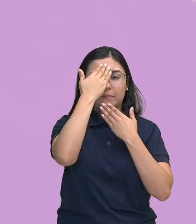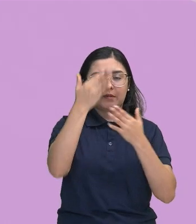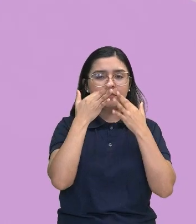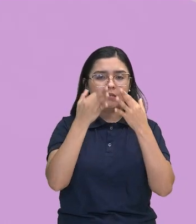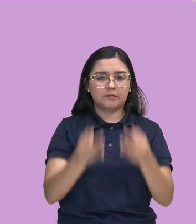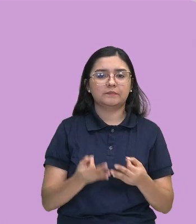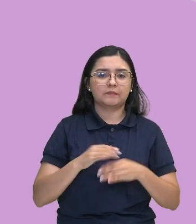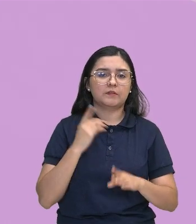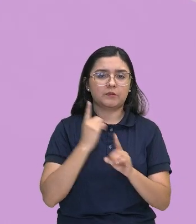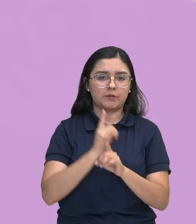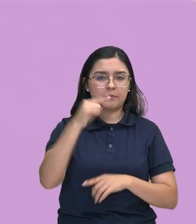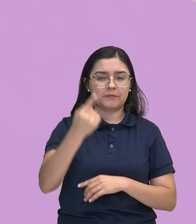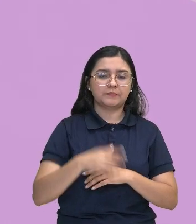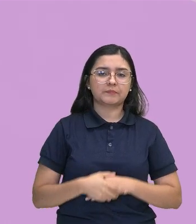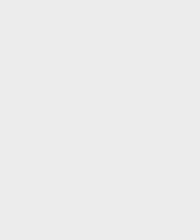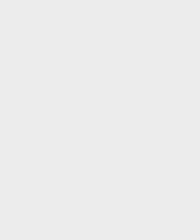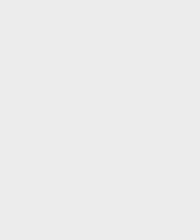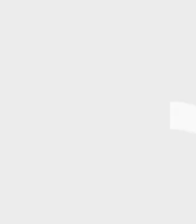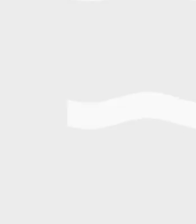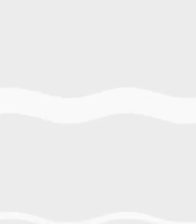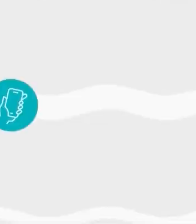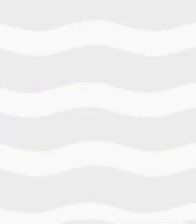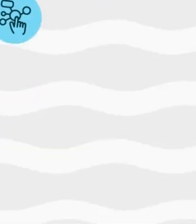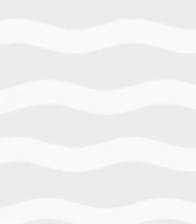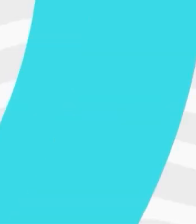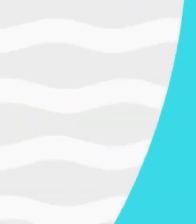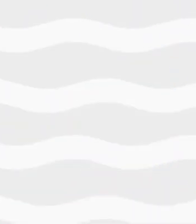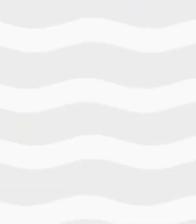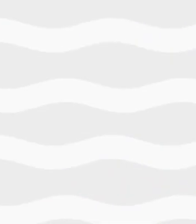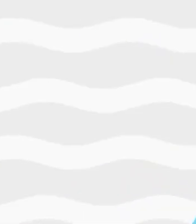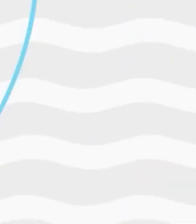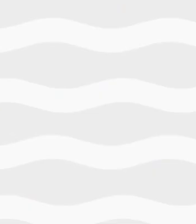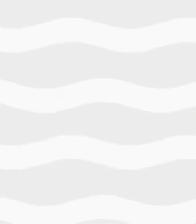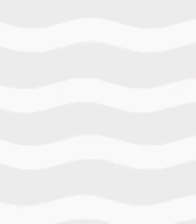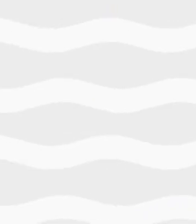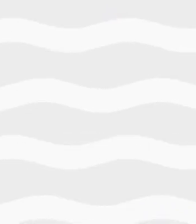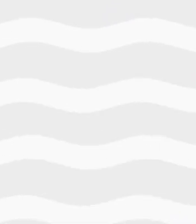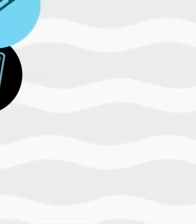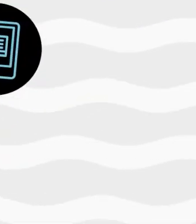atenção e até a próxima.